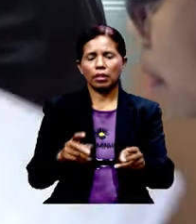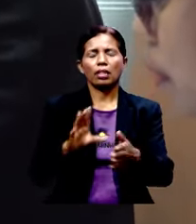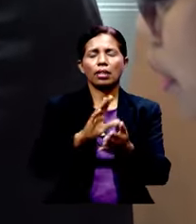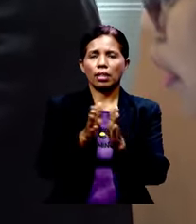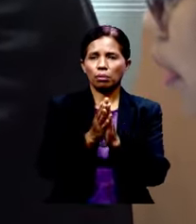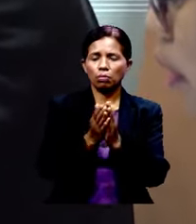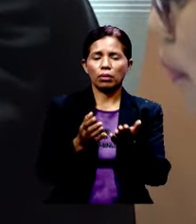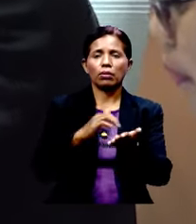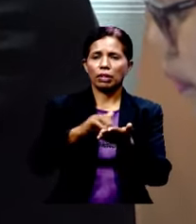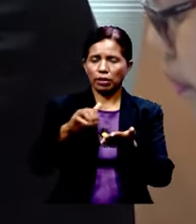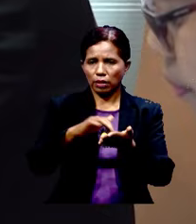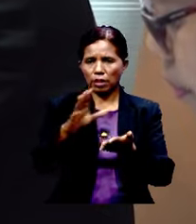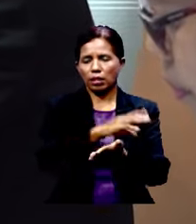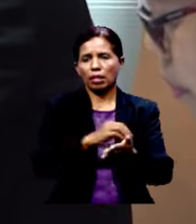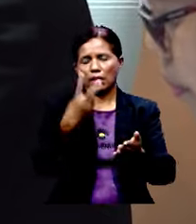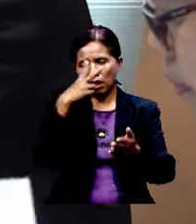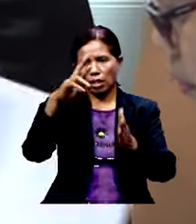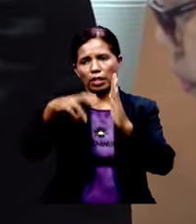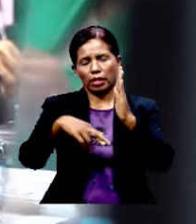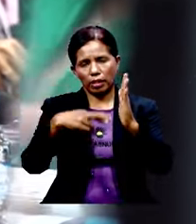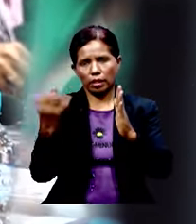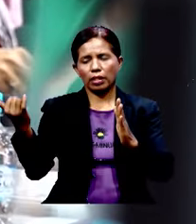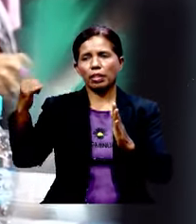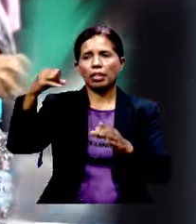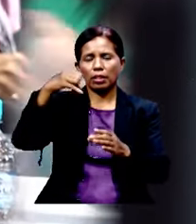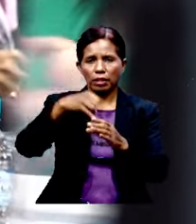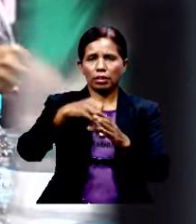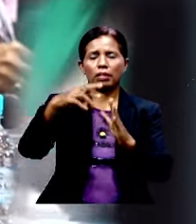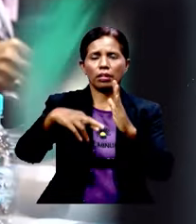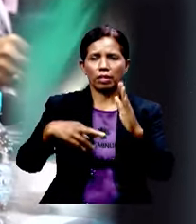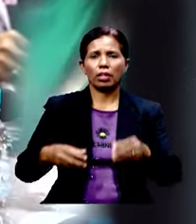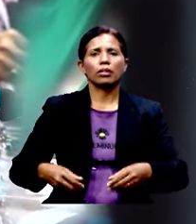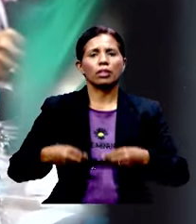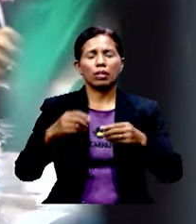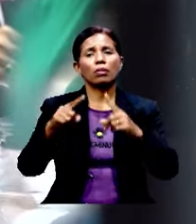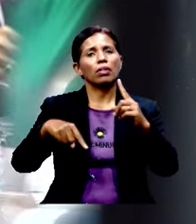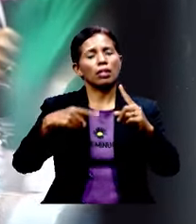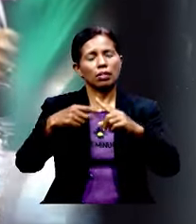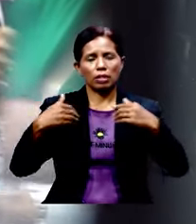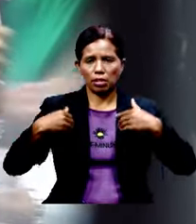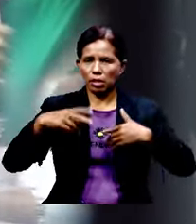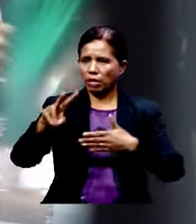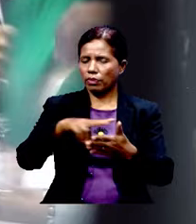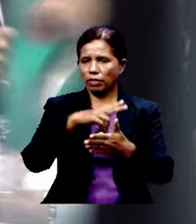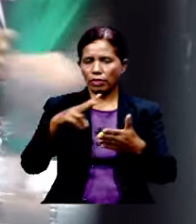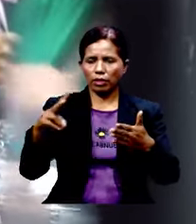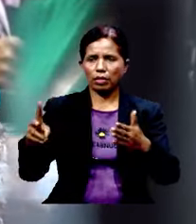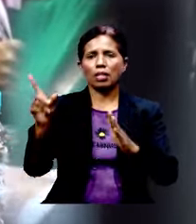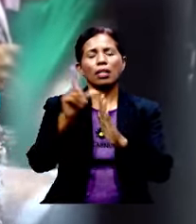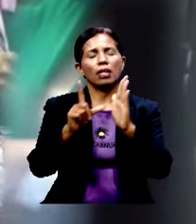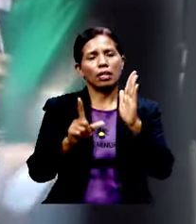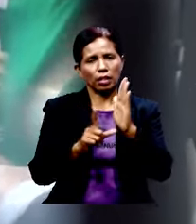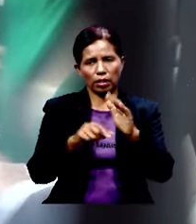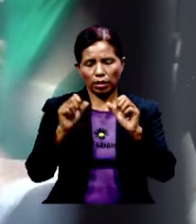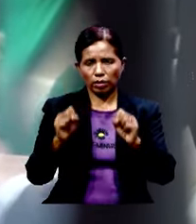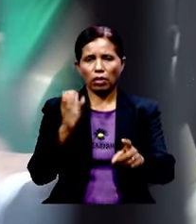União, no define regra CIRA, inclui regime sancionatório ou enhira e violação, o decreto-lei da NEMOS,